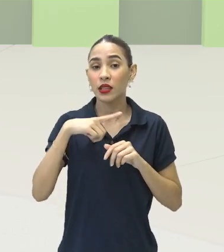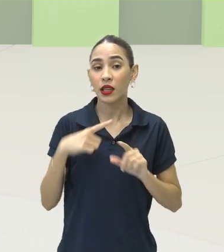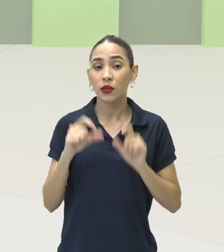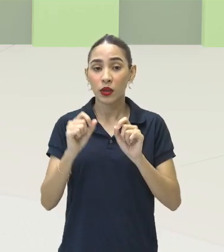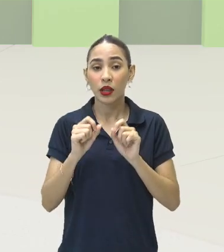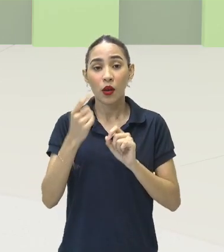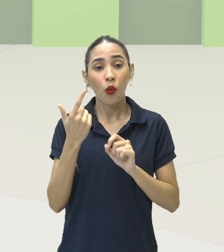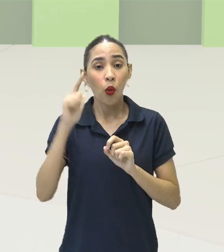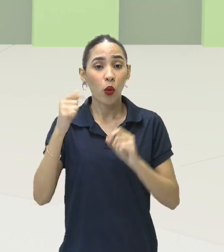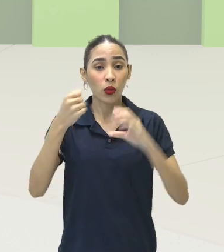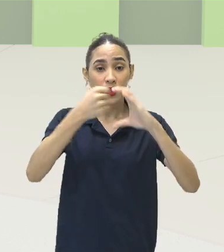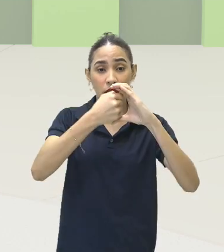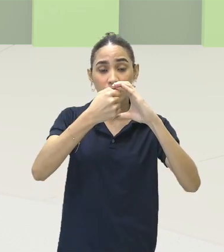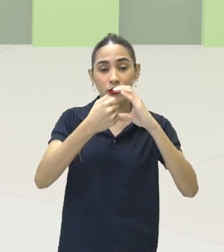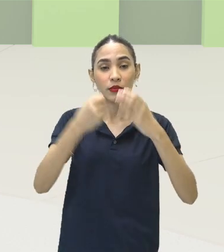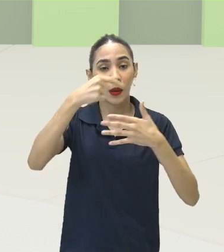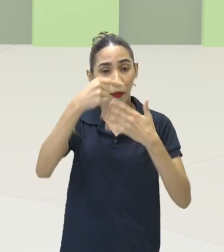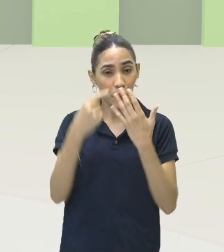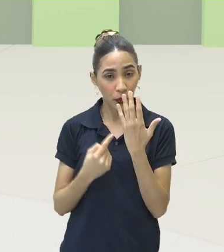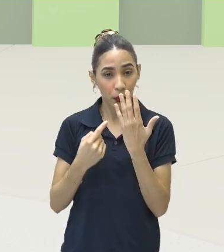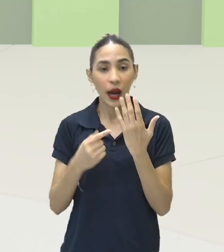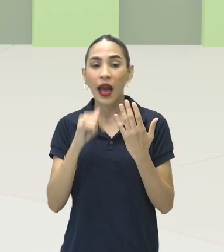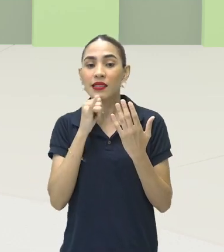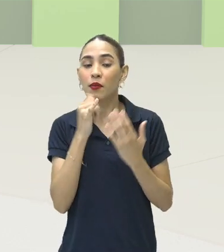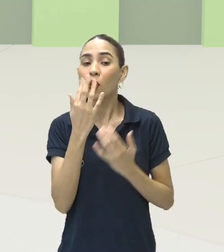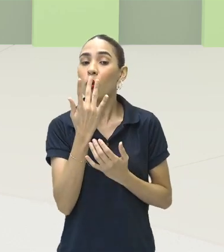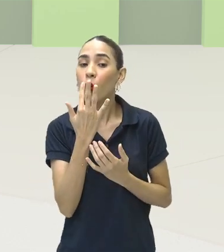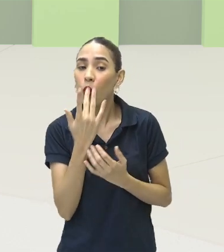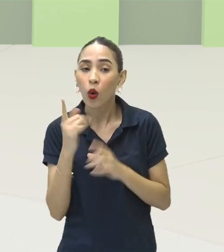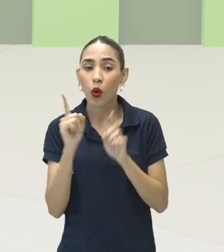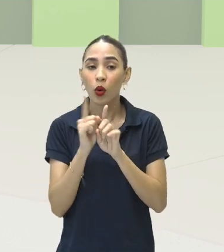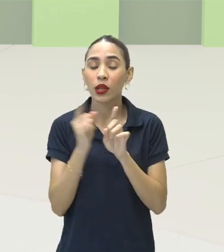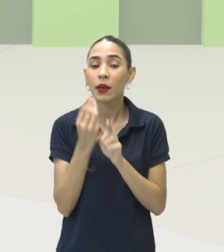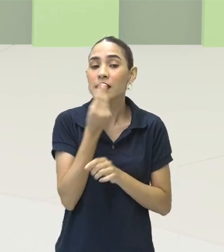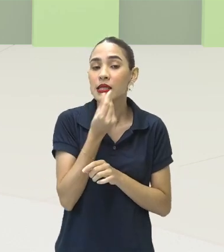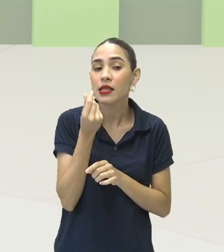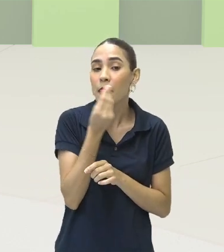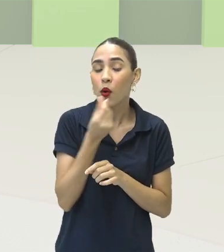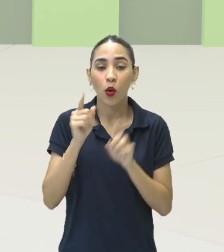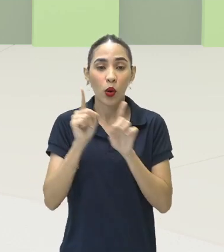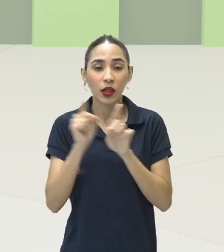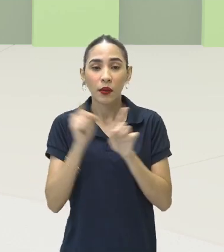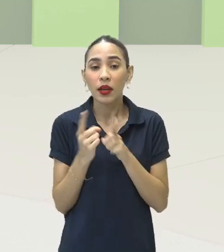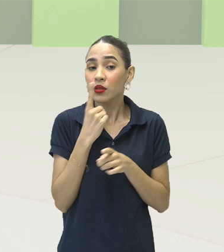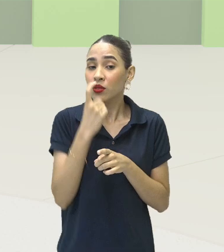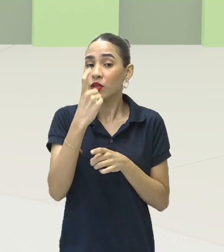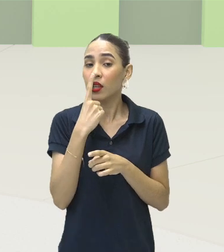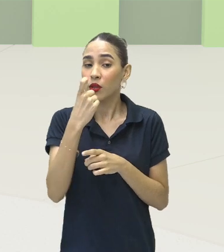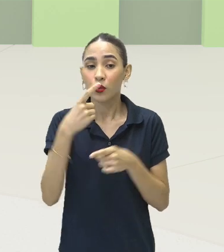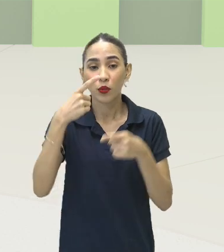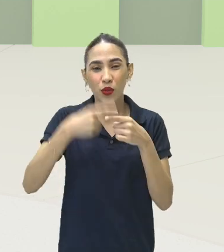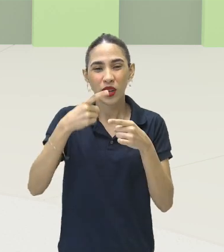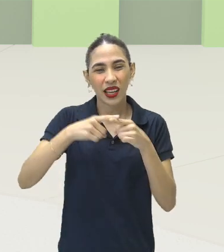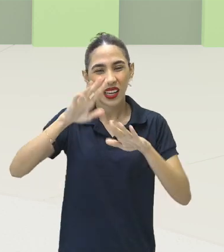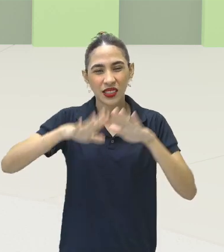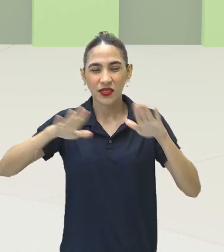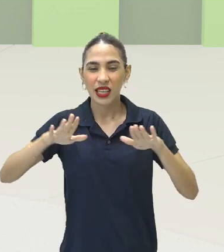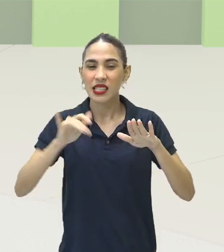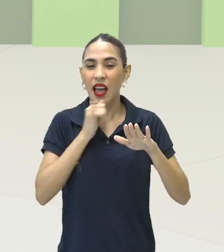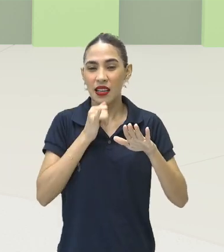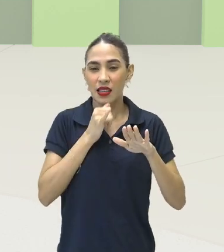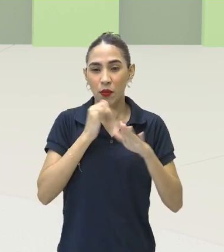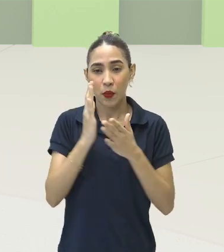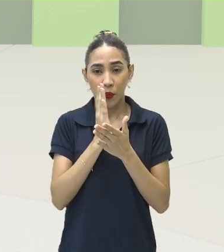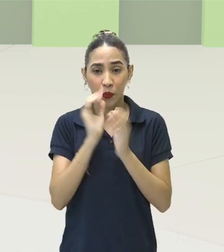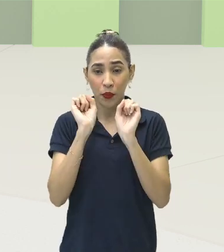esses outros parâmetros de turbidez, de cor, de sabor e odor, porque às vezes podem passar